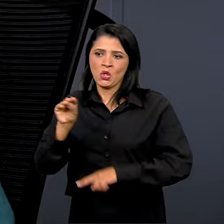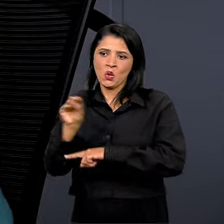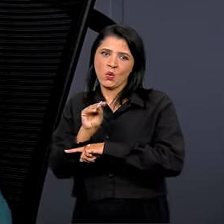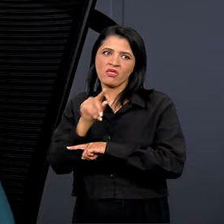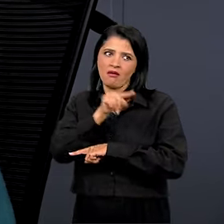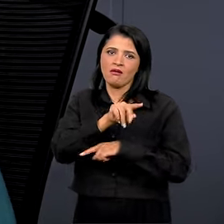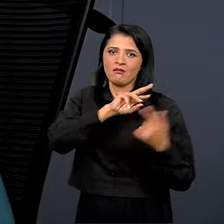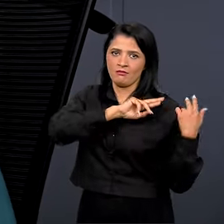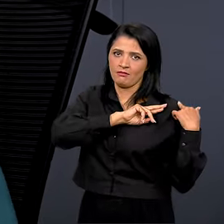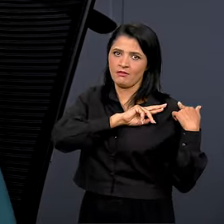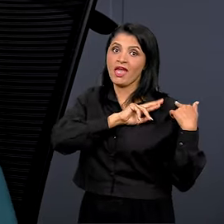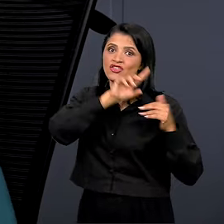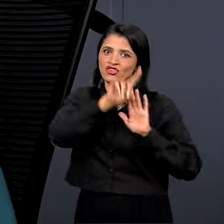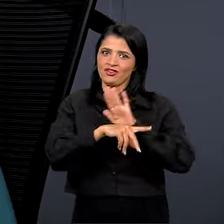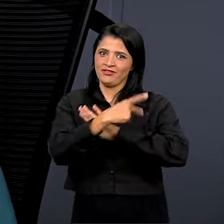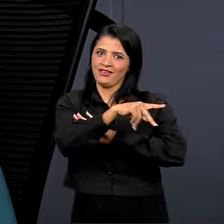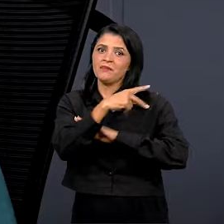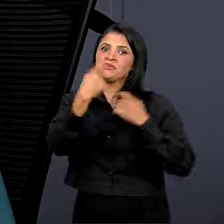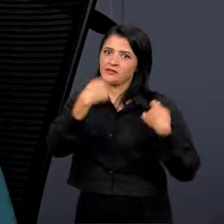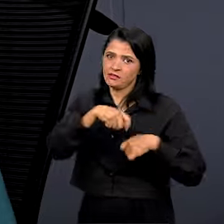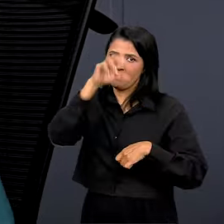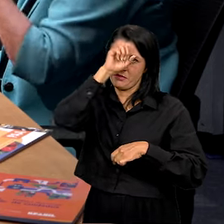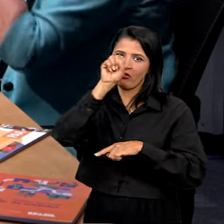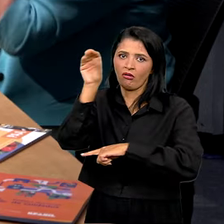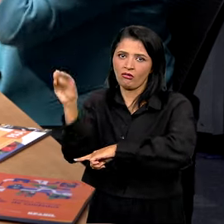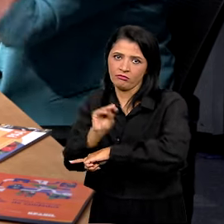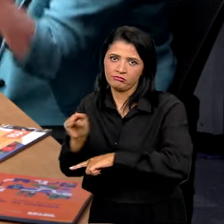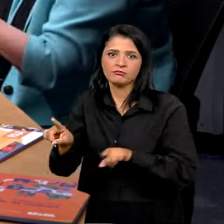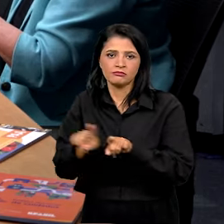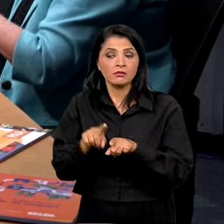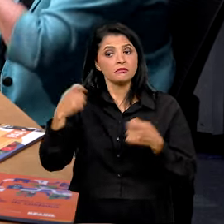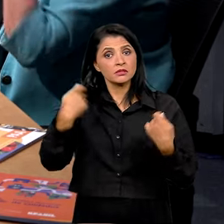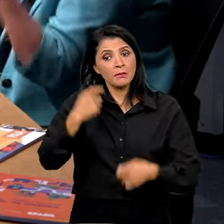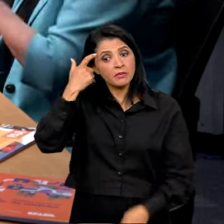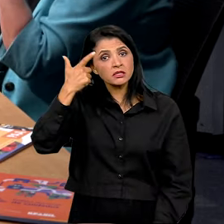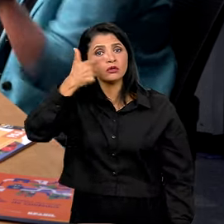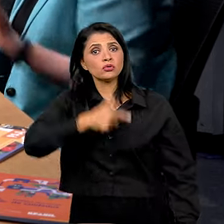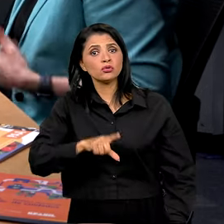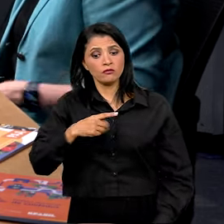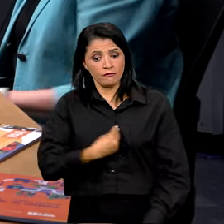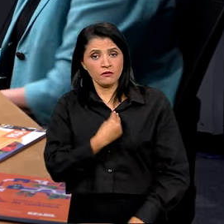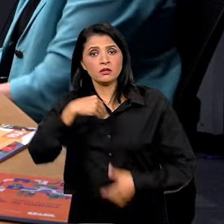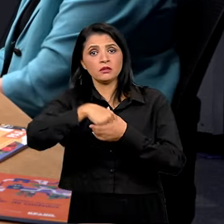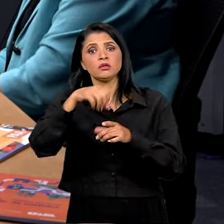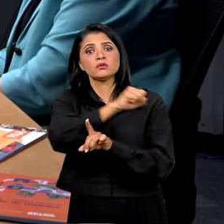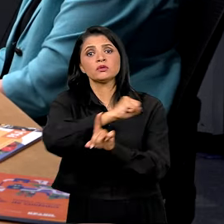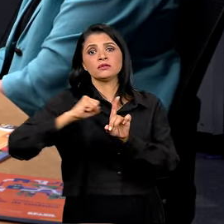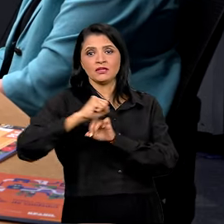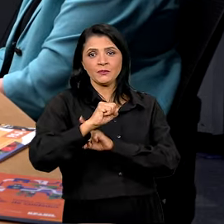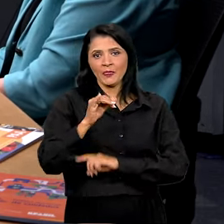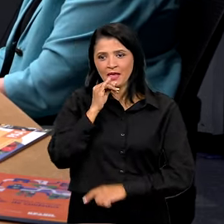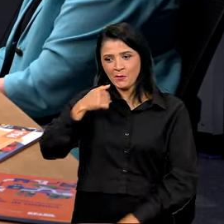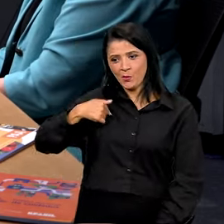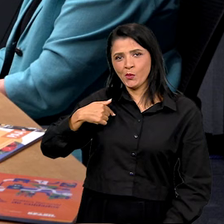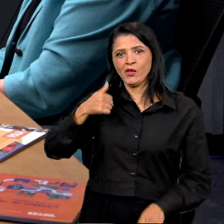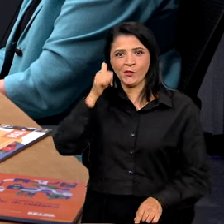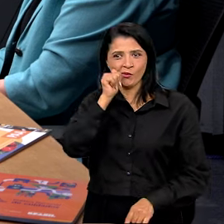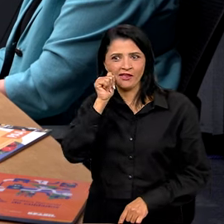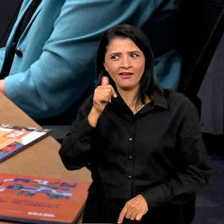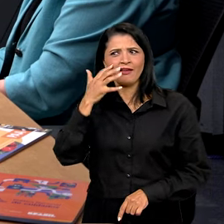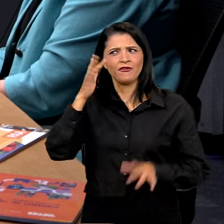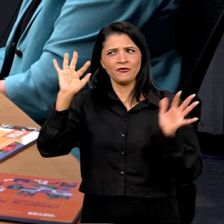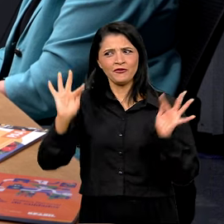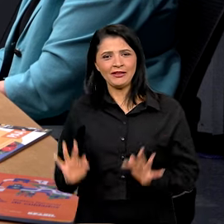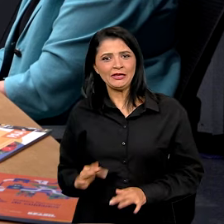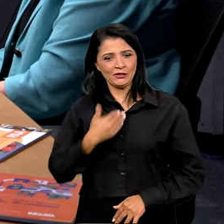responsabilidade mas também é um direito é assim que eu acho que a gente tem que repensar a nossa vida em sociedade eu como mulher Fico muito feliz de